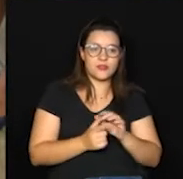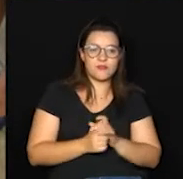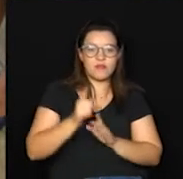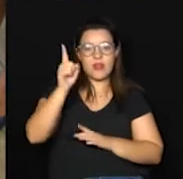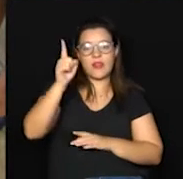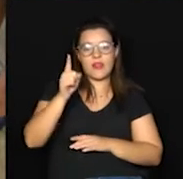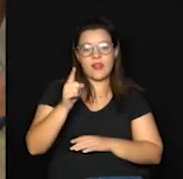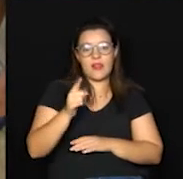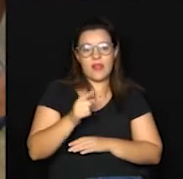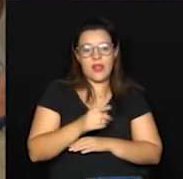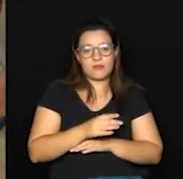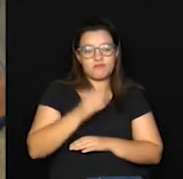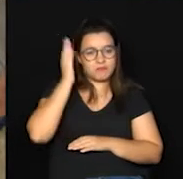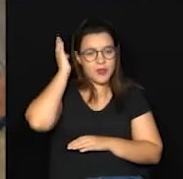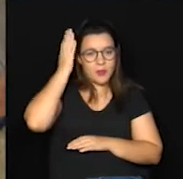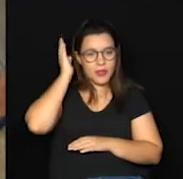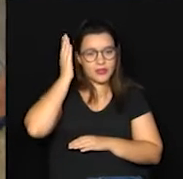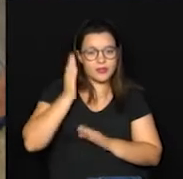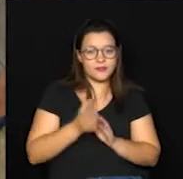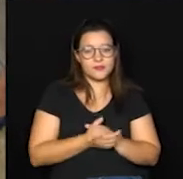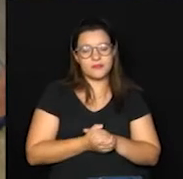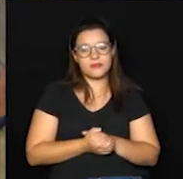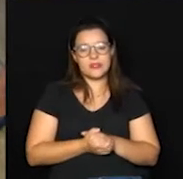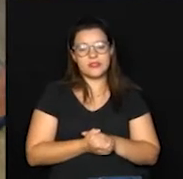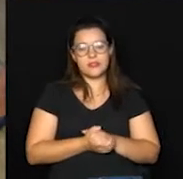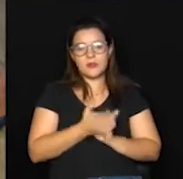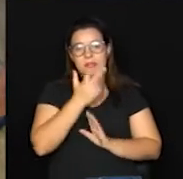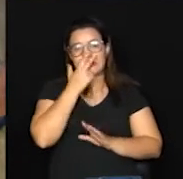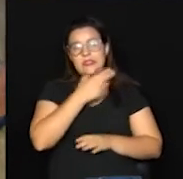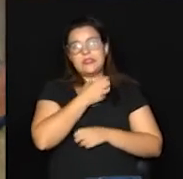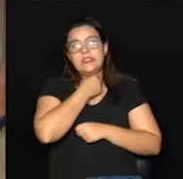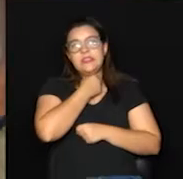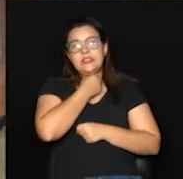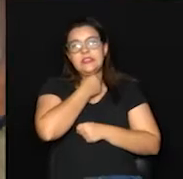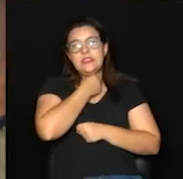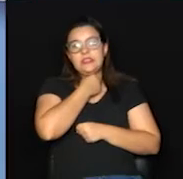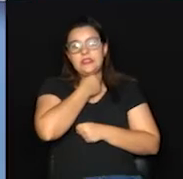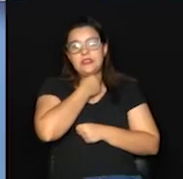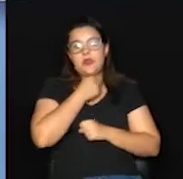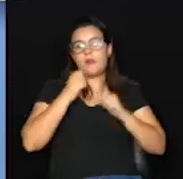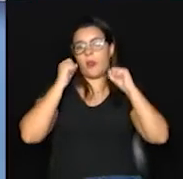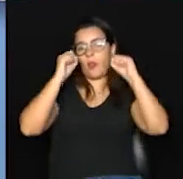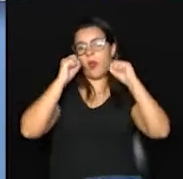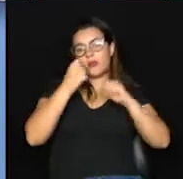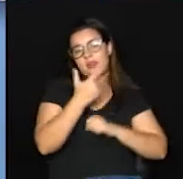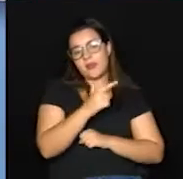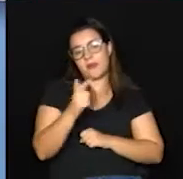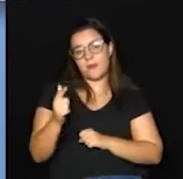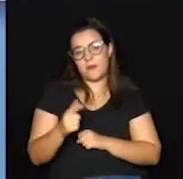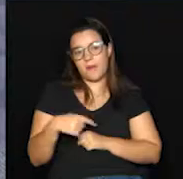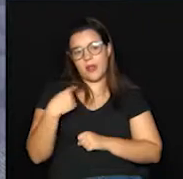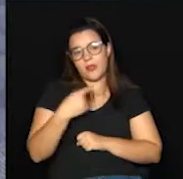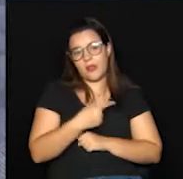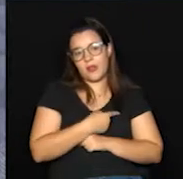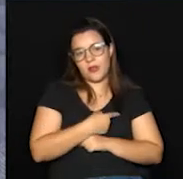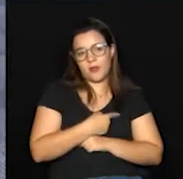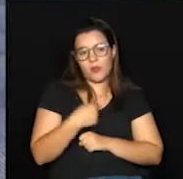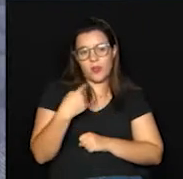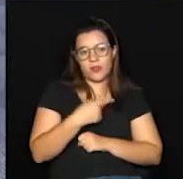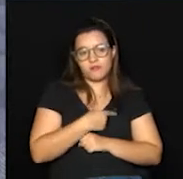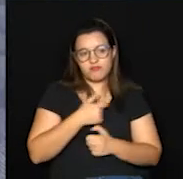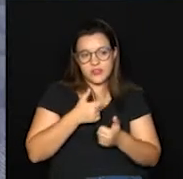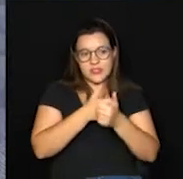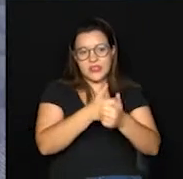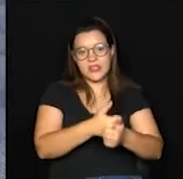lá em Taubaté. É verdade. Foi um campeão meio engasgado, né? Já que foi sem torcida. Exato. Mas a gente está seguindo também no